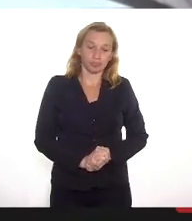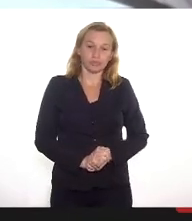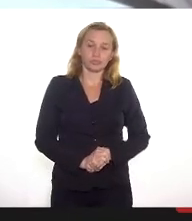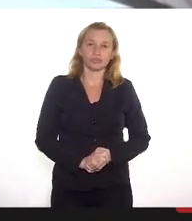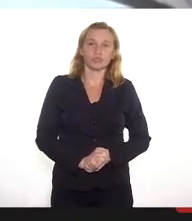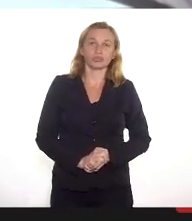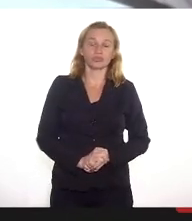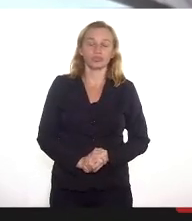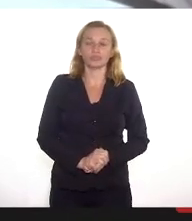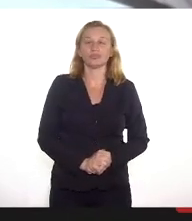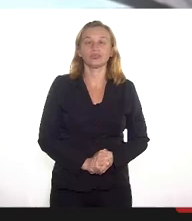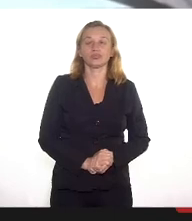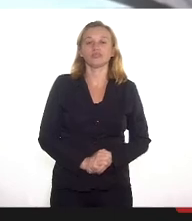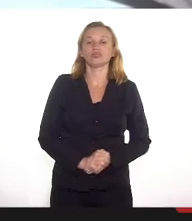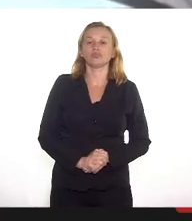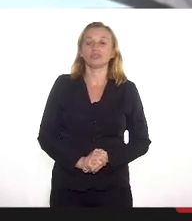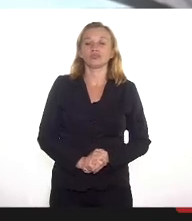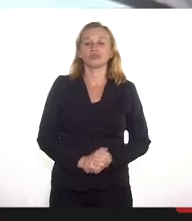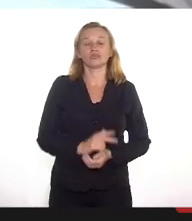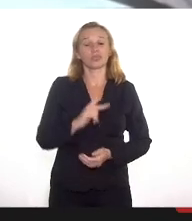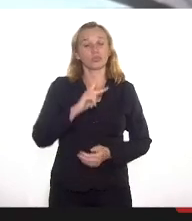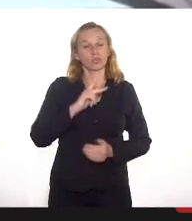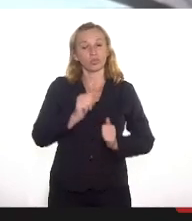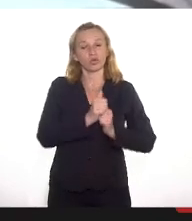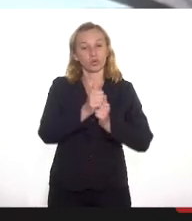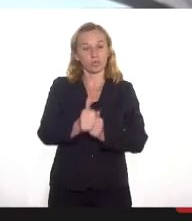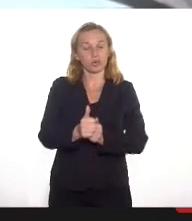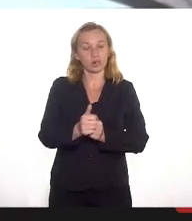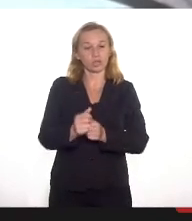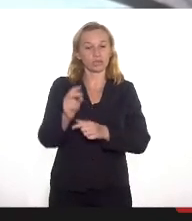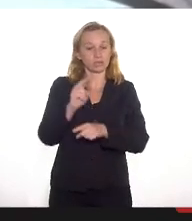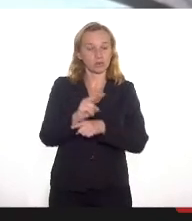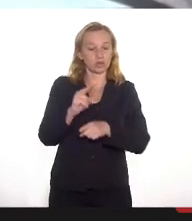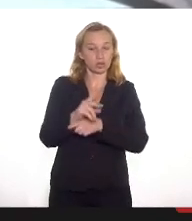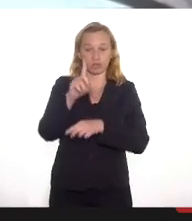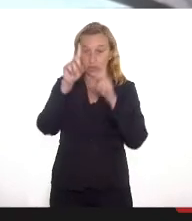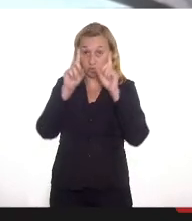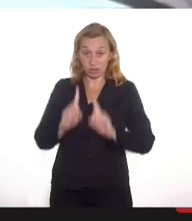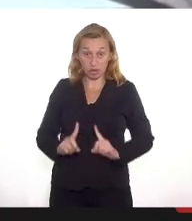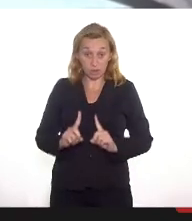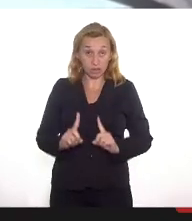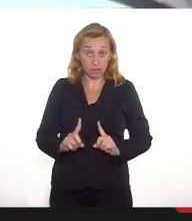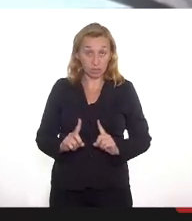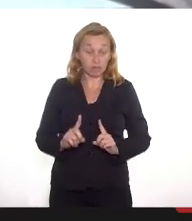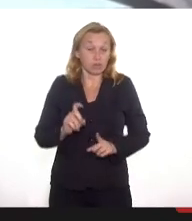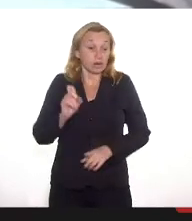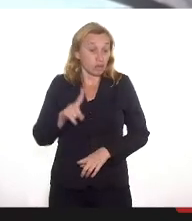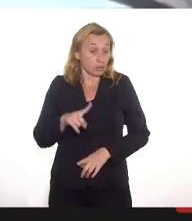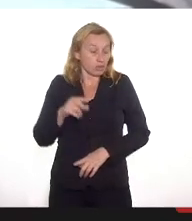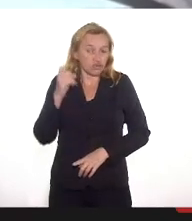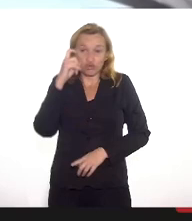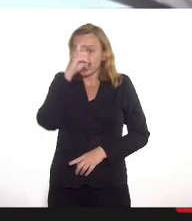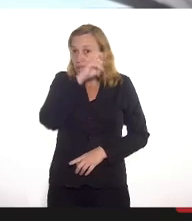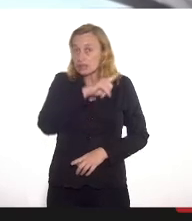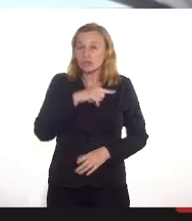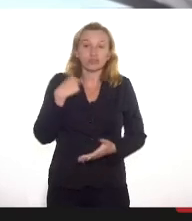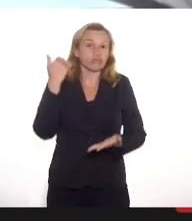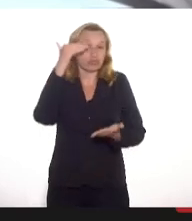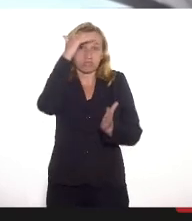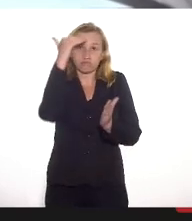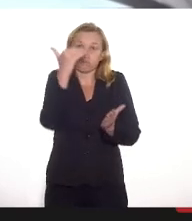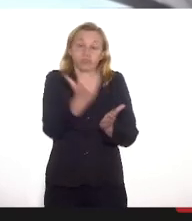própria a própria questão dos acompanhantes de deficientes uma é algo que é muito difícil da gente